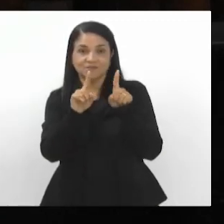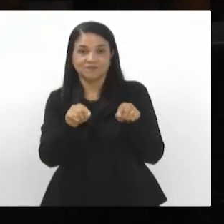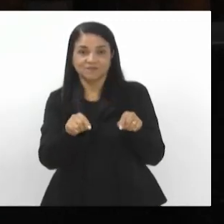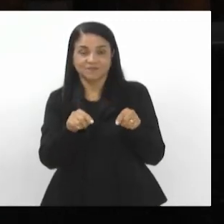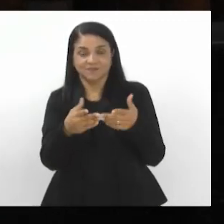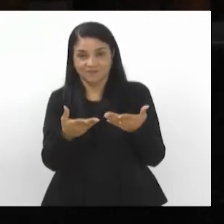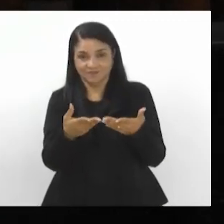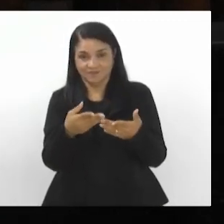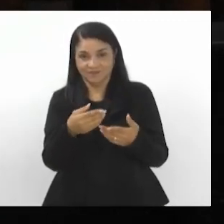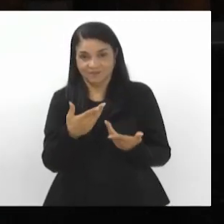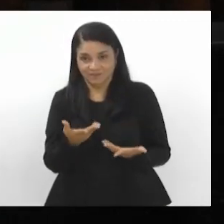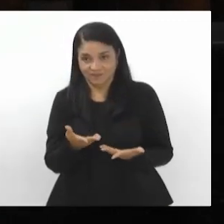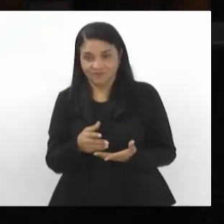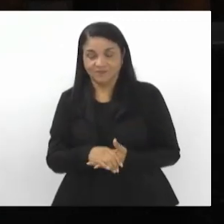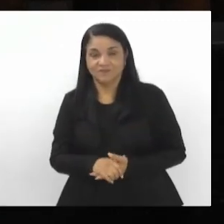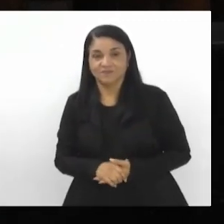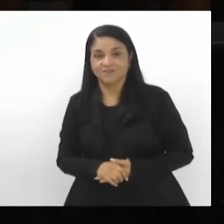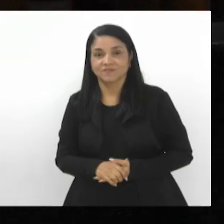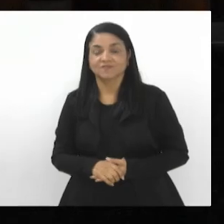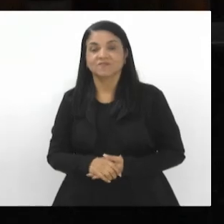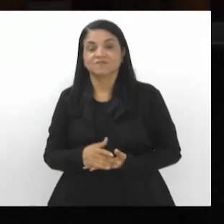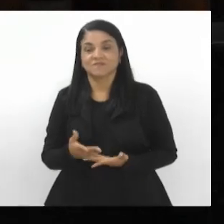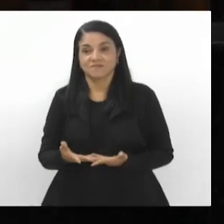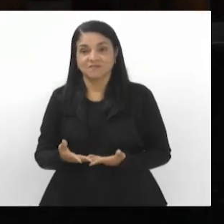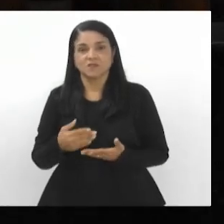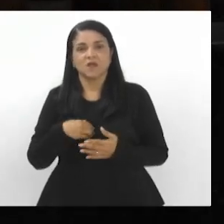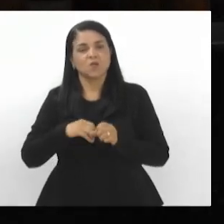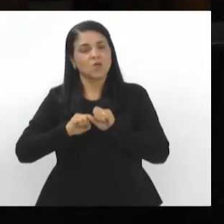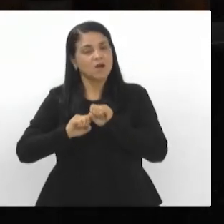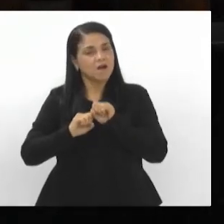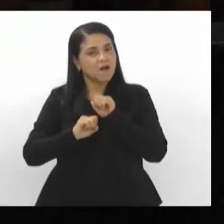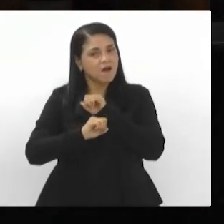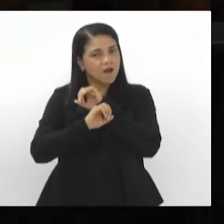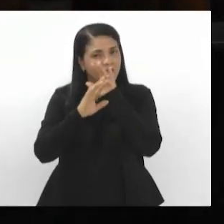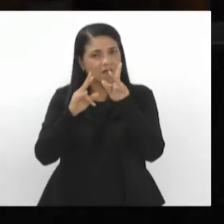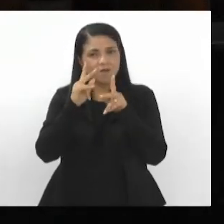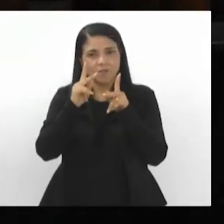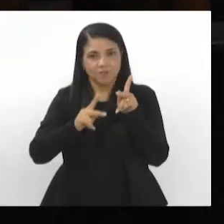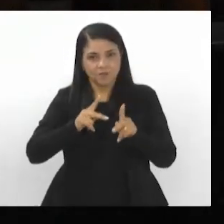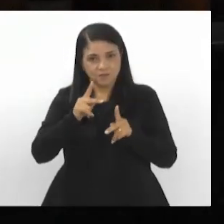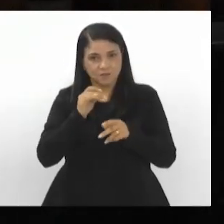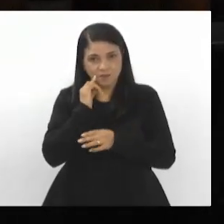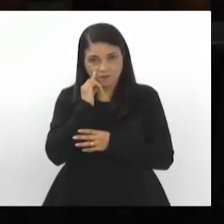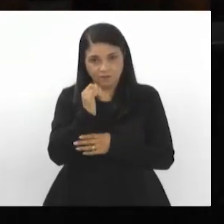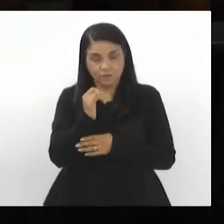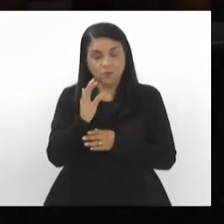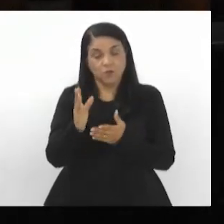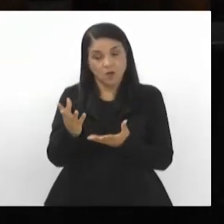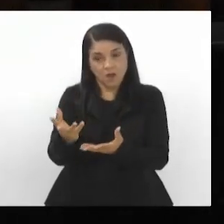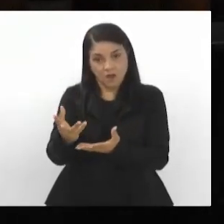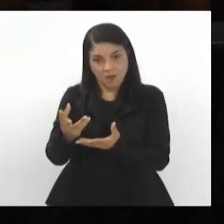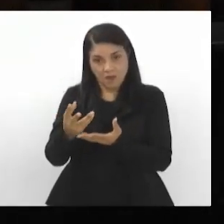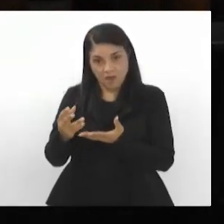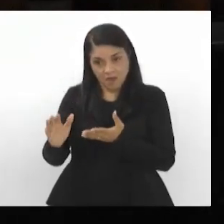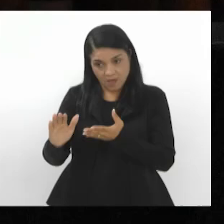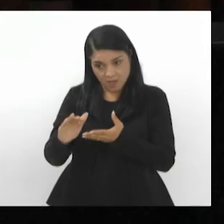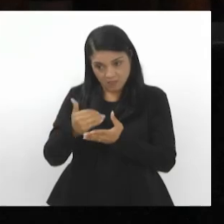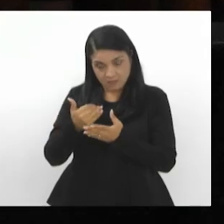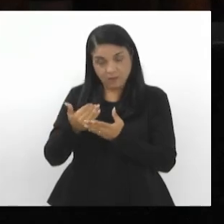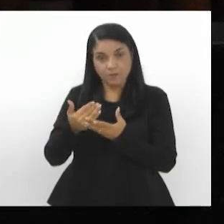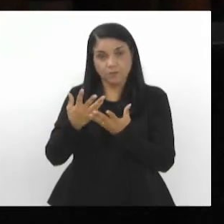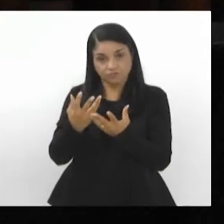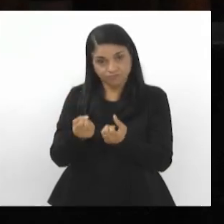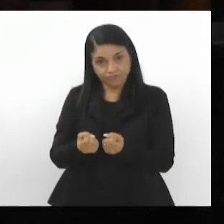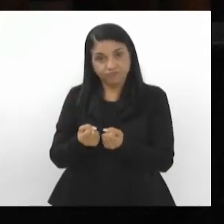Então, eu queria deixar claro para o cidadão do Rio de Janeiro, eu recebo esses vídeos, tenho aqui criticados, não